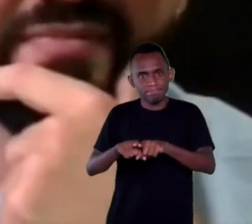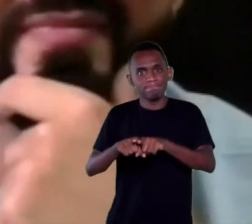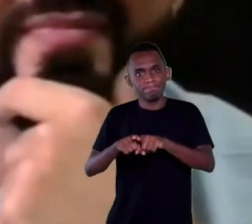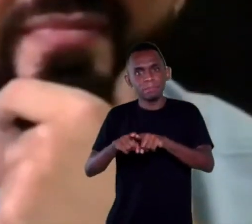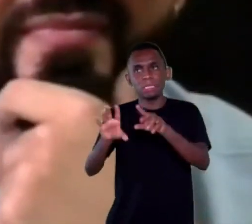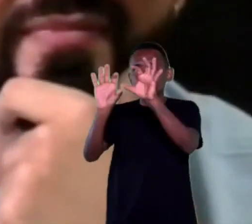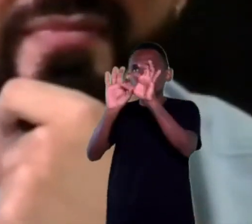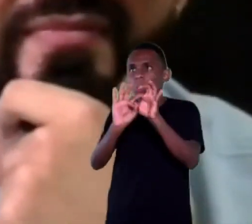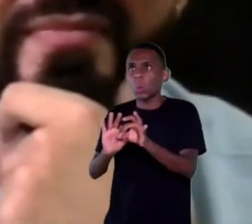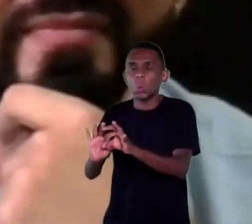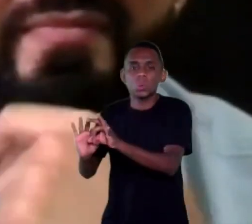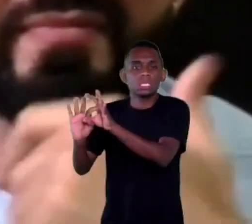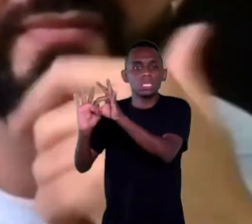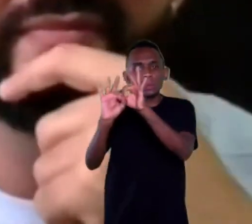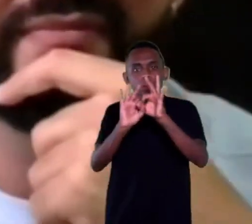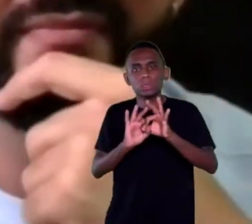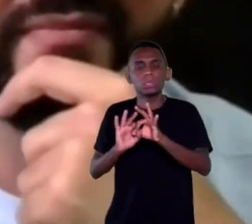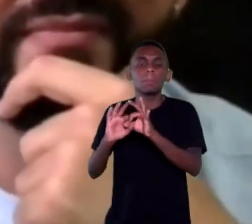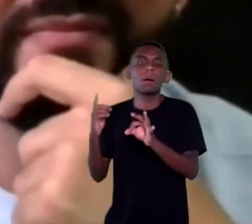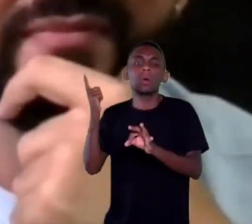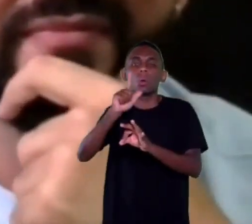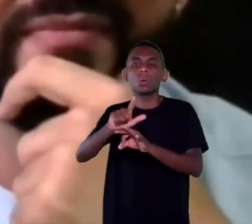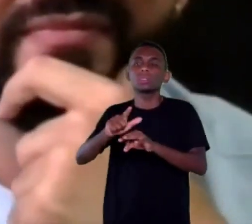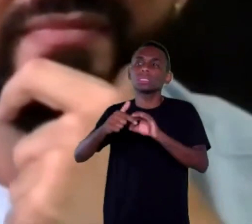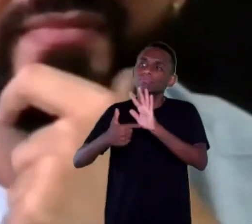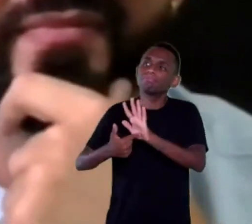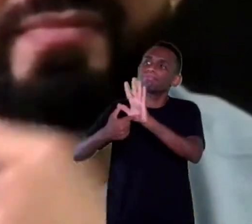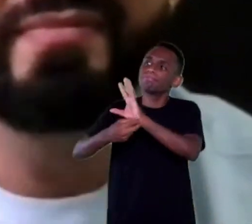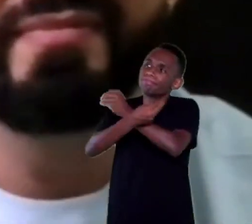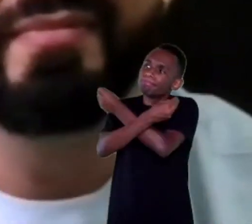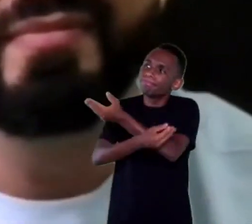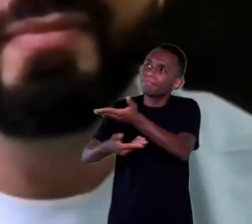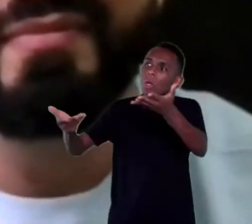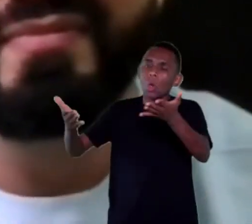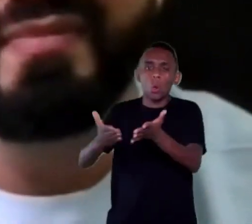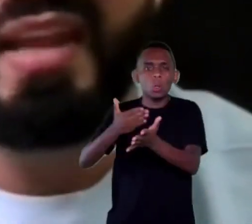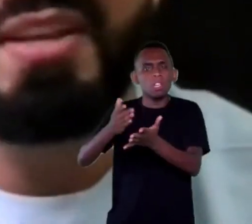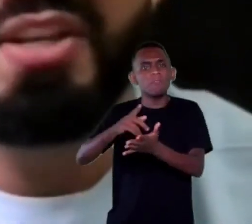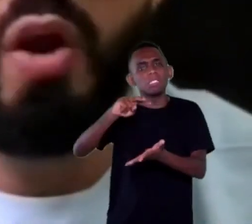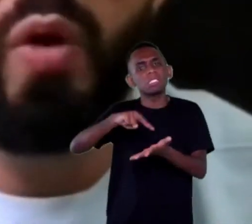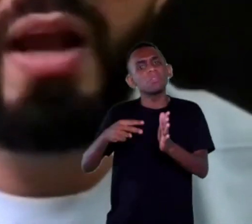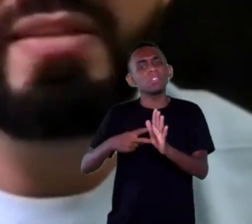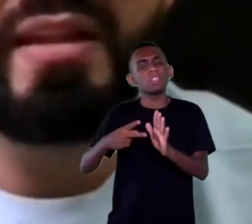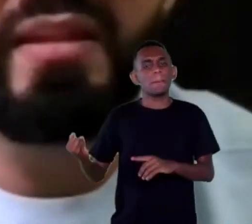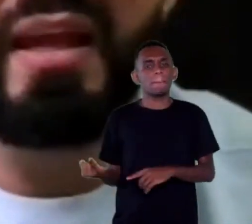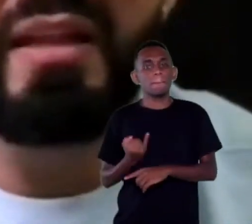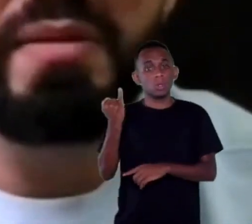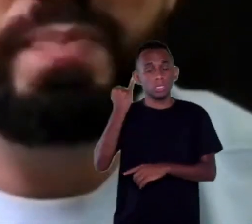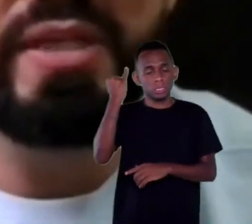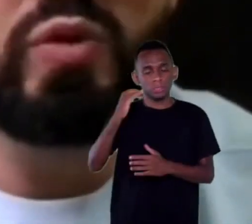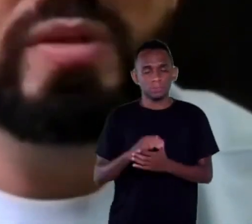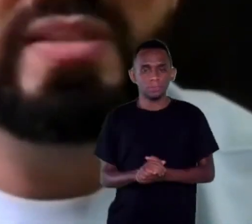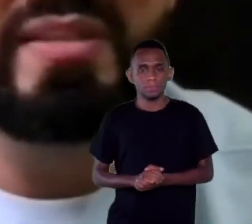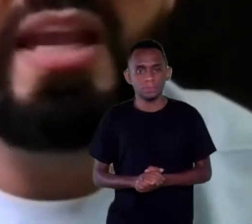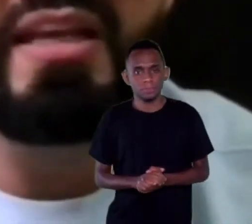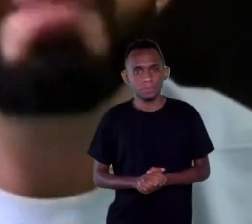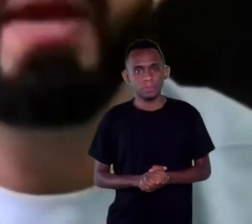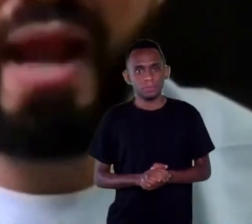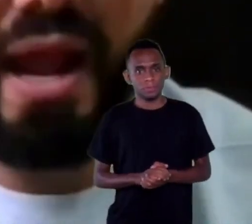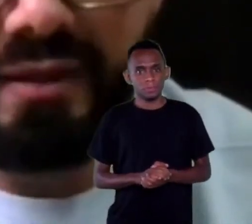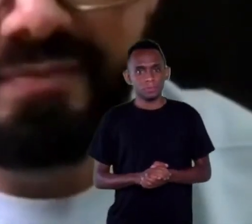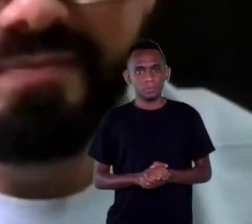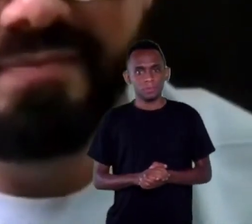conexões para levar adiante o livro, isso é importantíssimo. E a gente alcança tantas pessoas